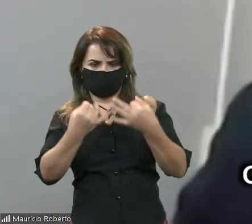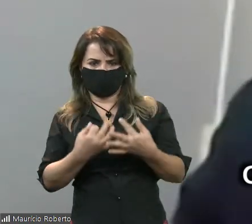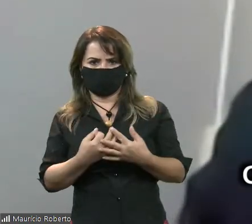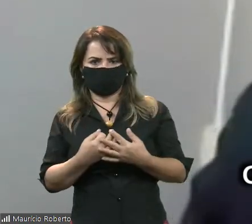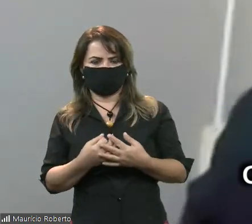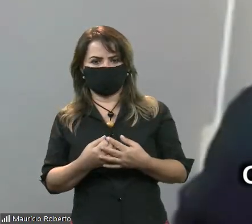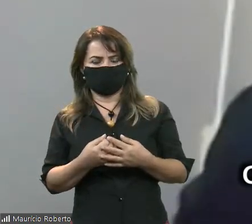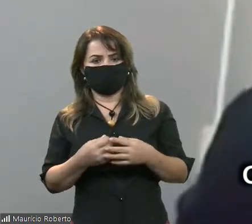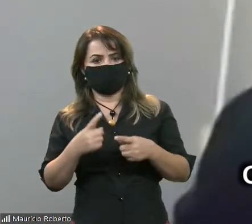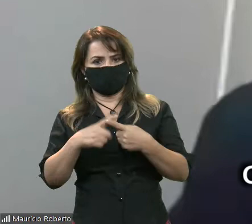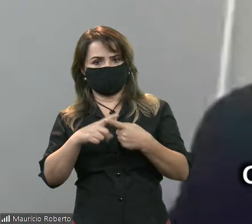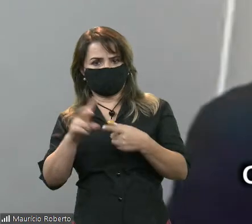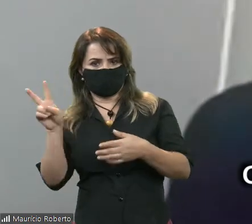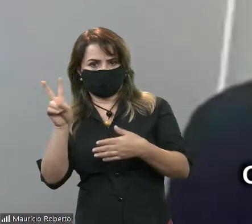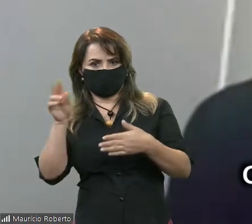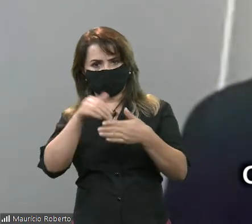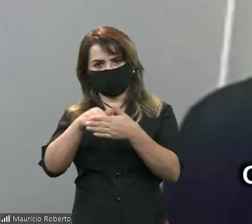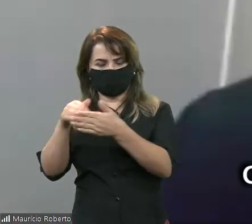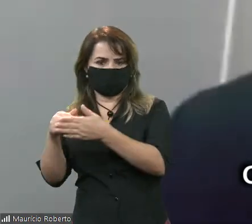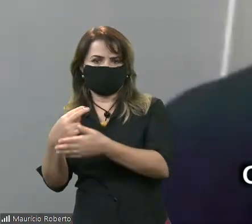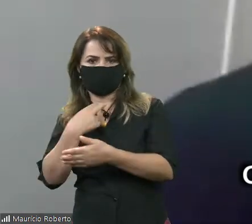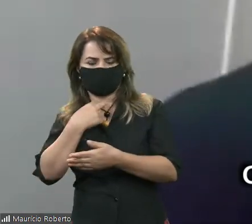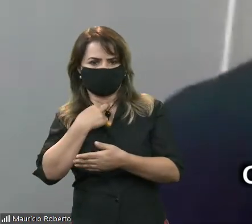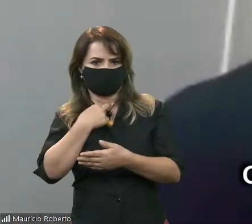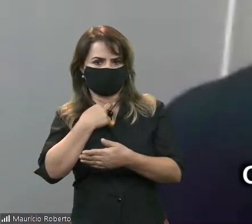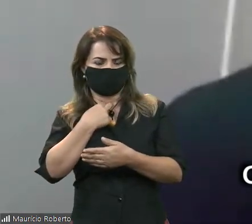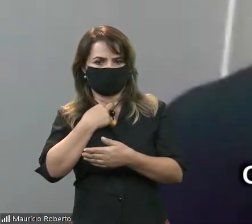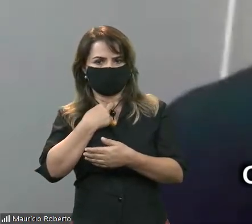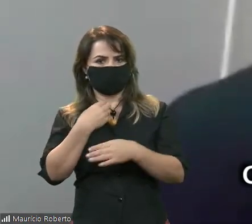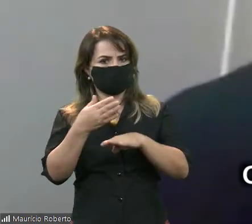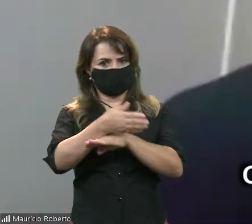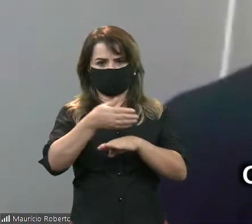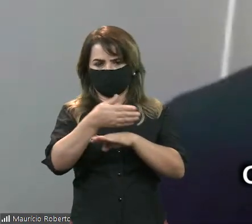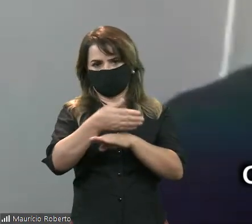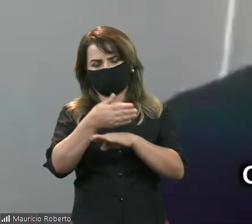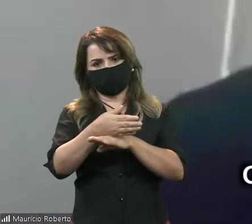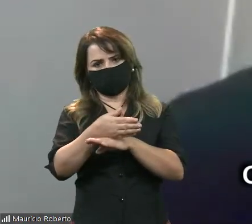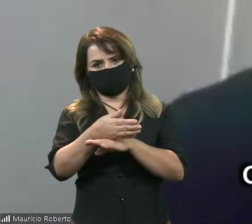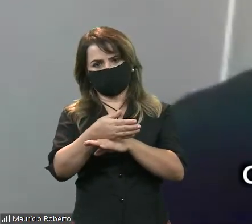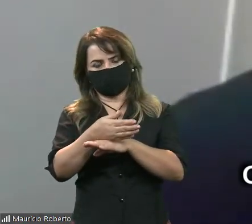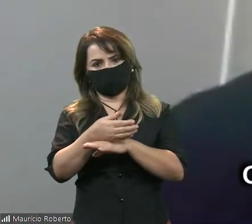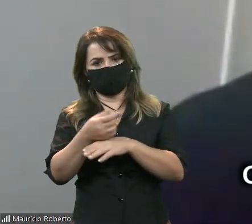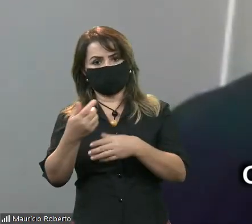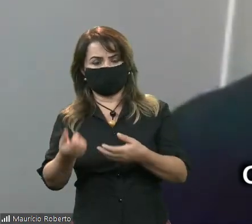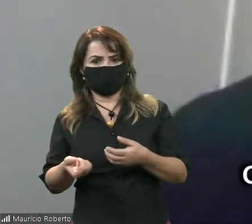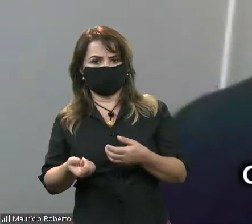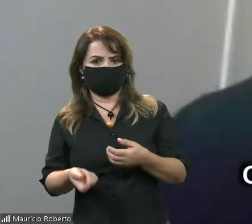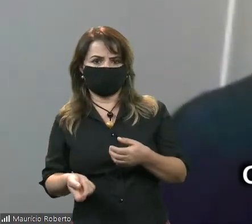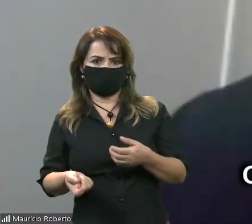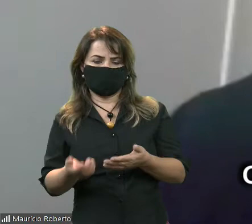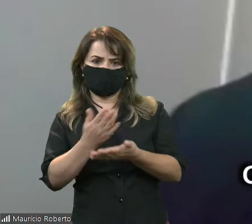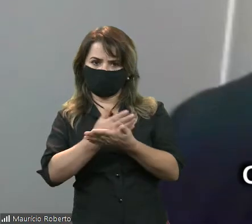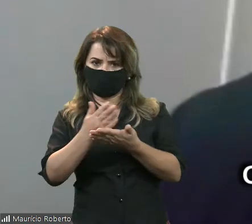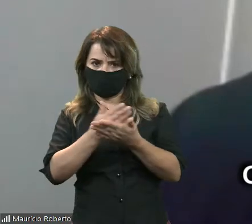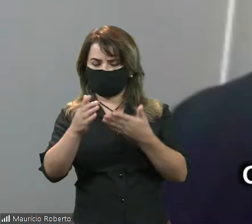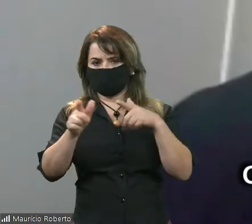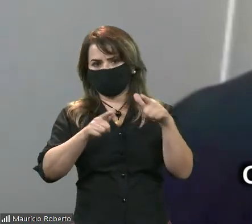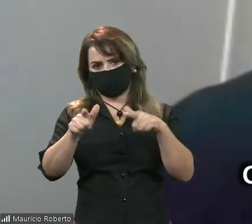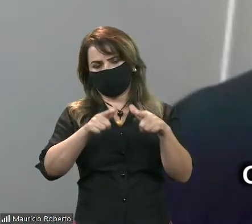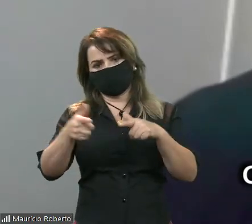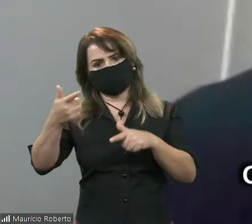a eleição e logo na sequência eu fazer essa observação e ter que recomeçar os trabalhos novamente.